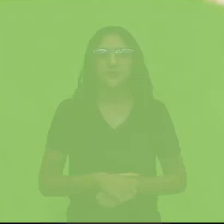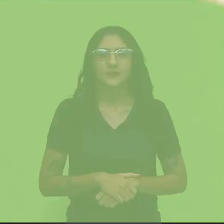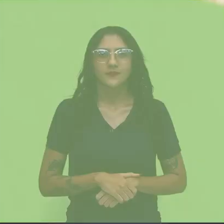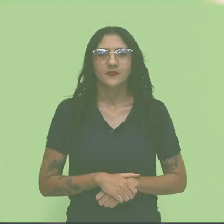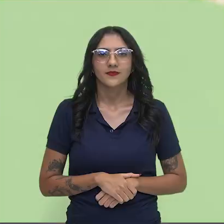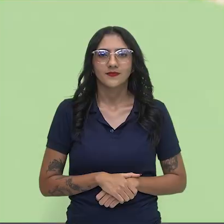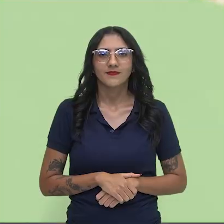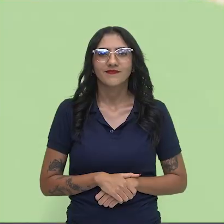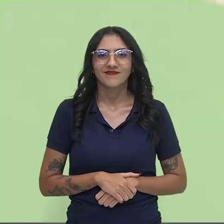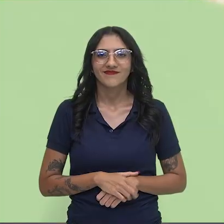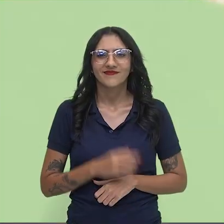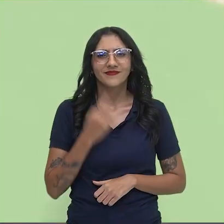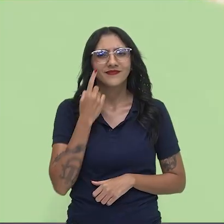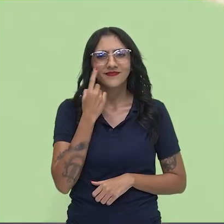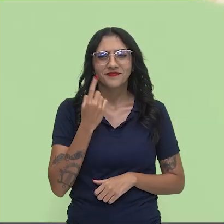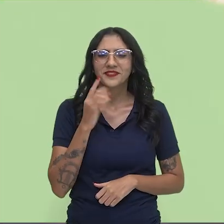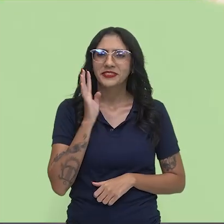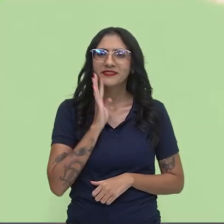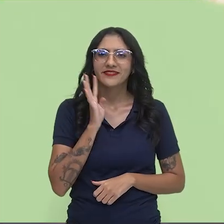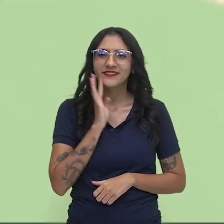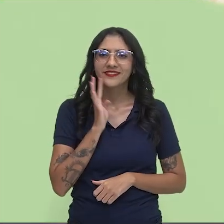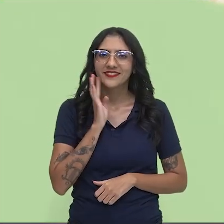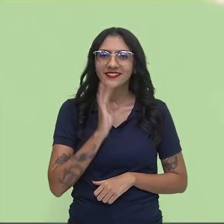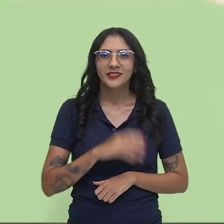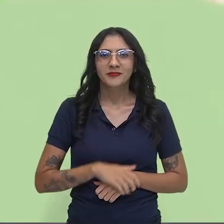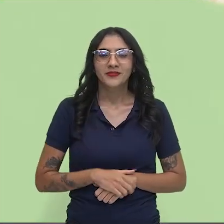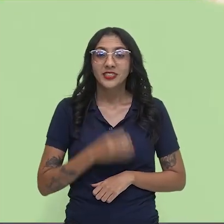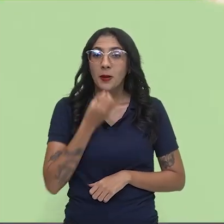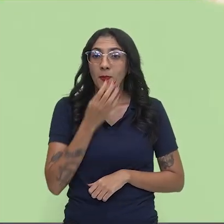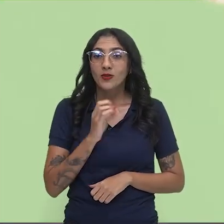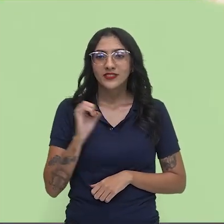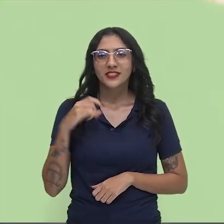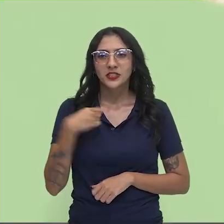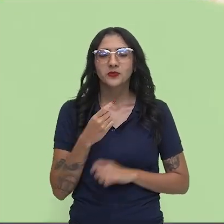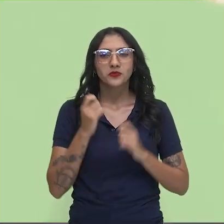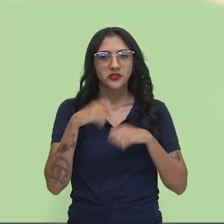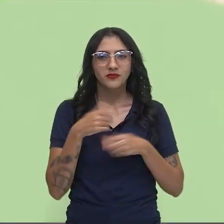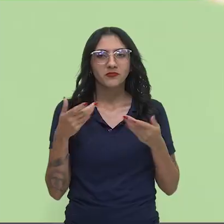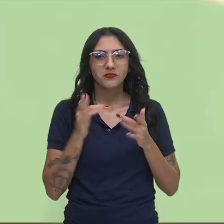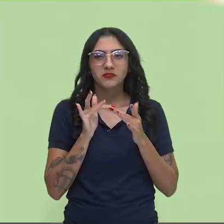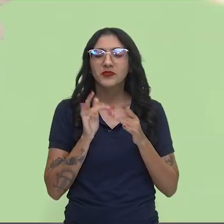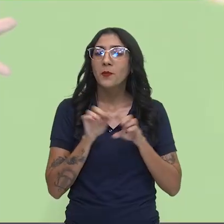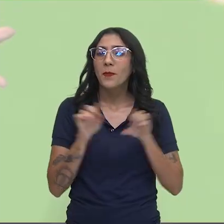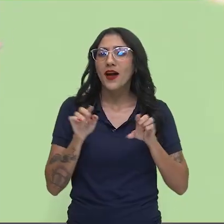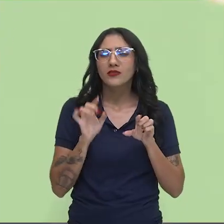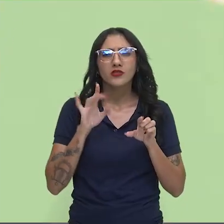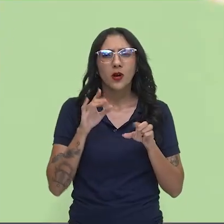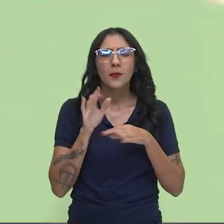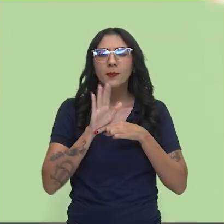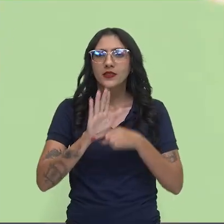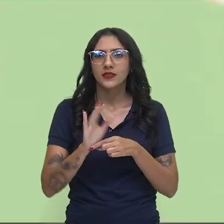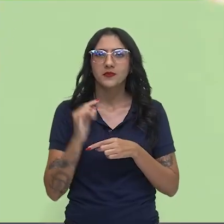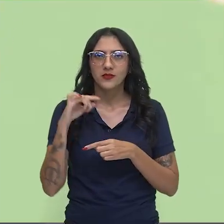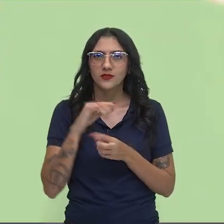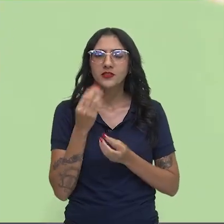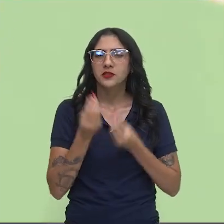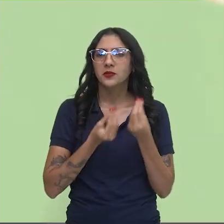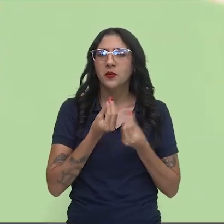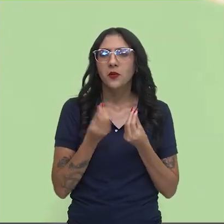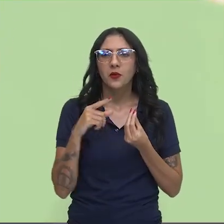Muito legal, né, esse experimento. Era bom se a gente pudesse fazer isso aqui. Mas claro que é só para você ter uma noção como